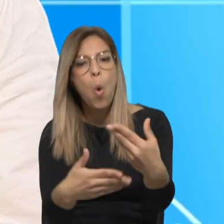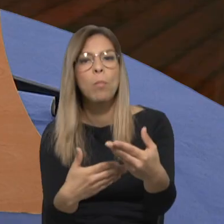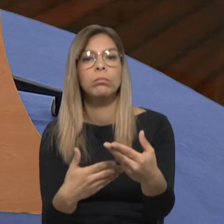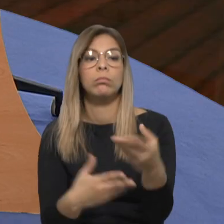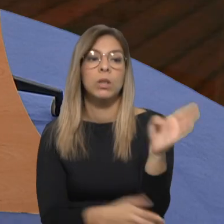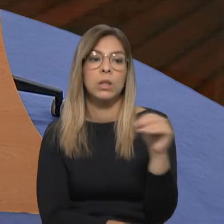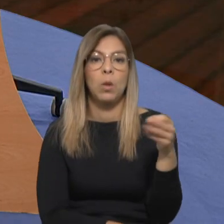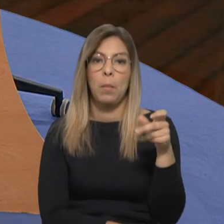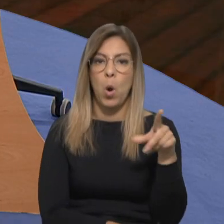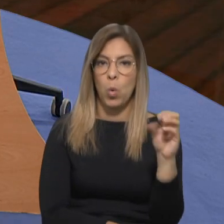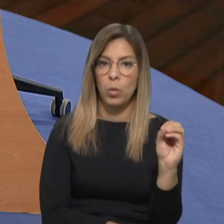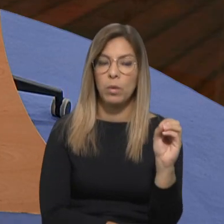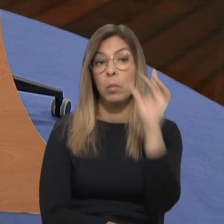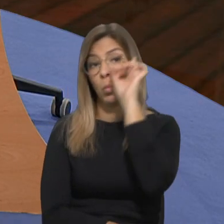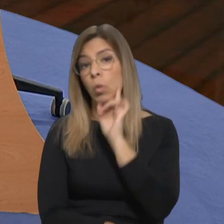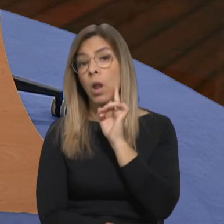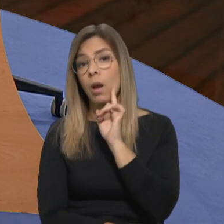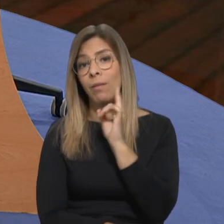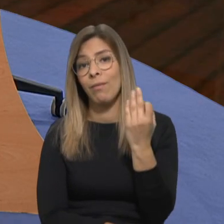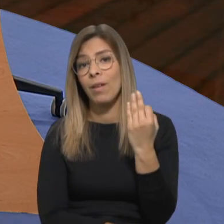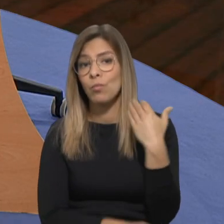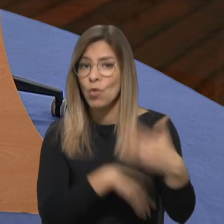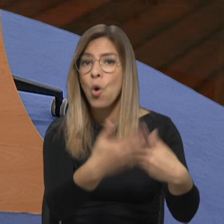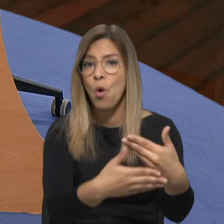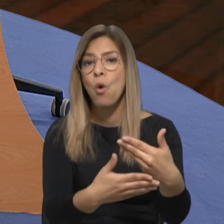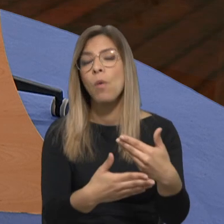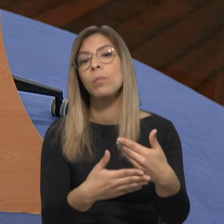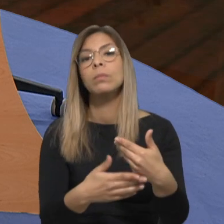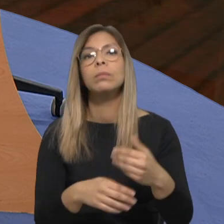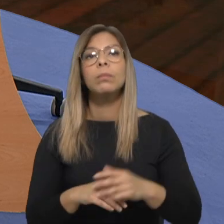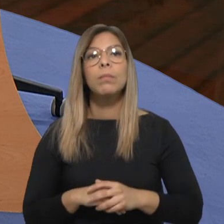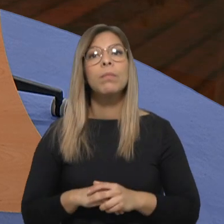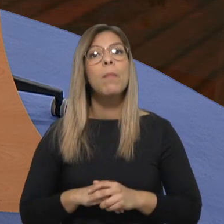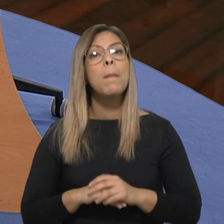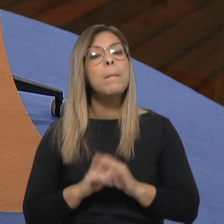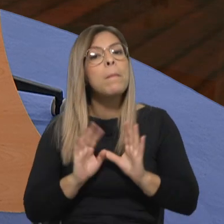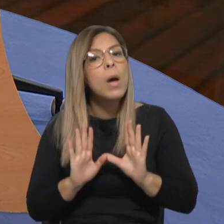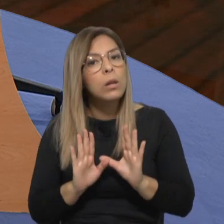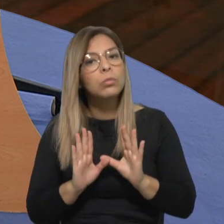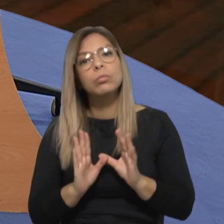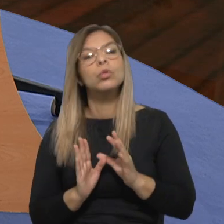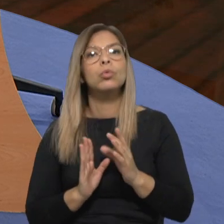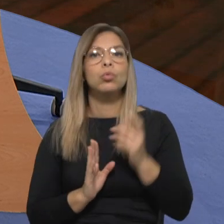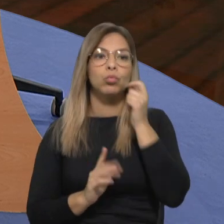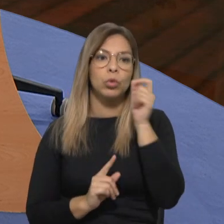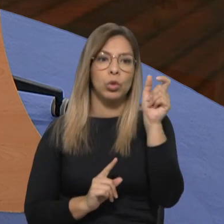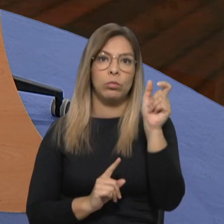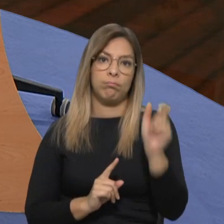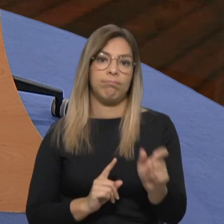e de facto esta mulher andou para a frente, avançou, ao contrário daquilo que queriam estes escribas e fariseus, não